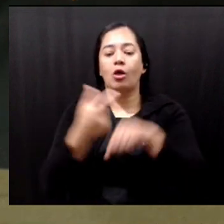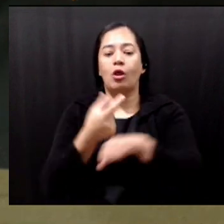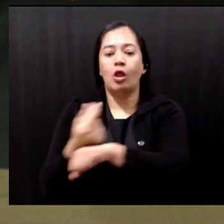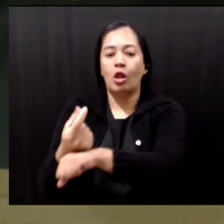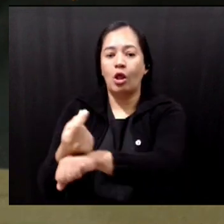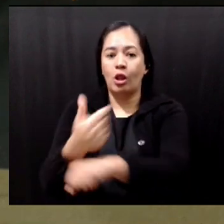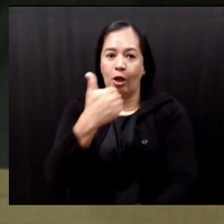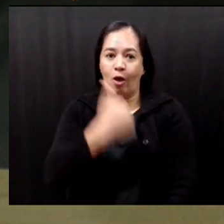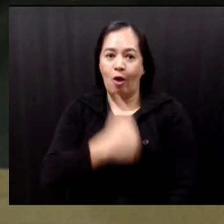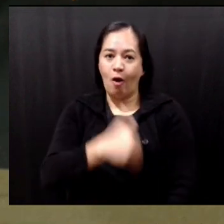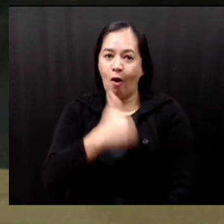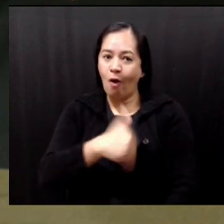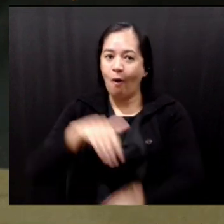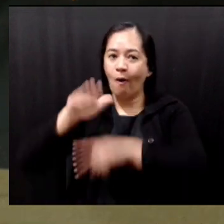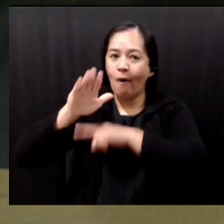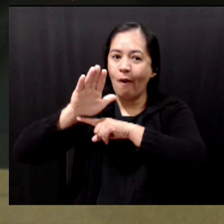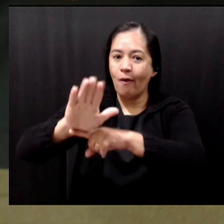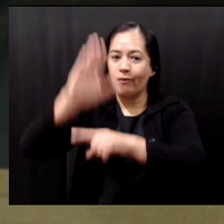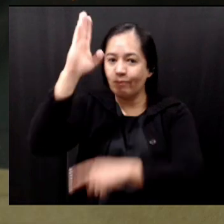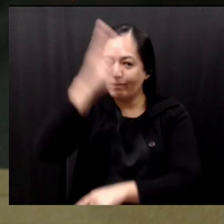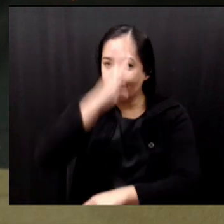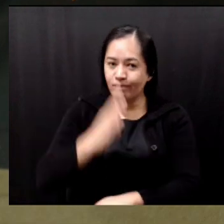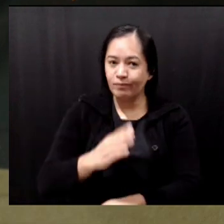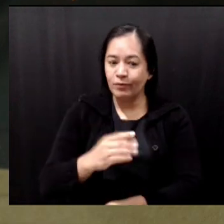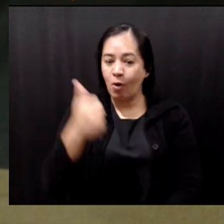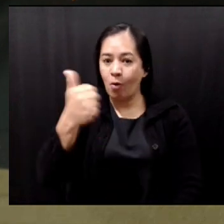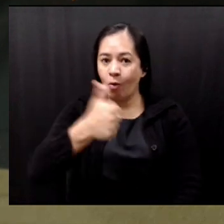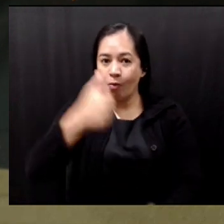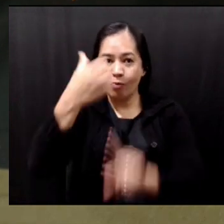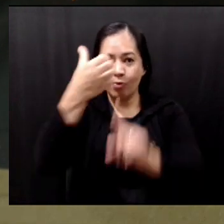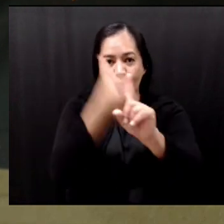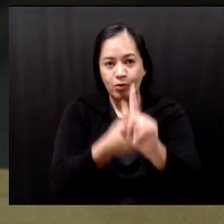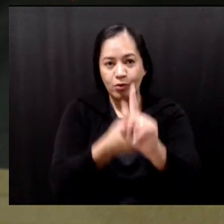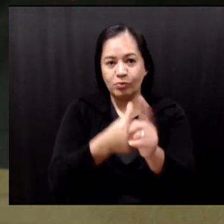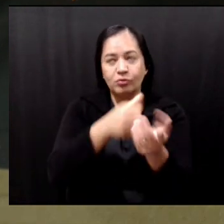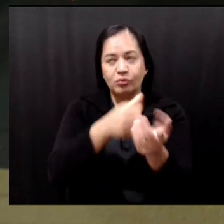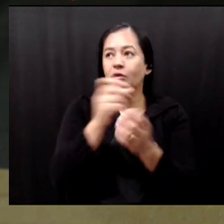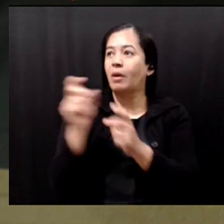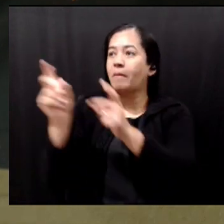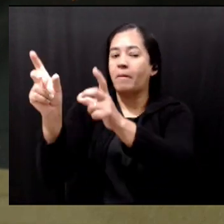o Brasil. No primeiro semestre, as exportações para a Argentina cresceram